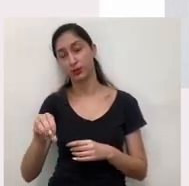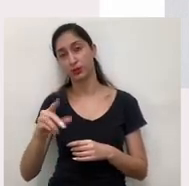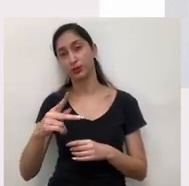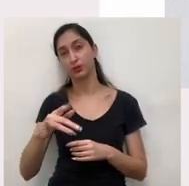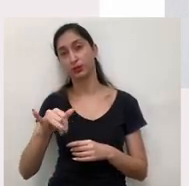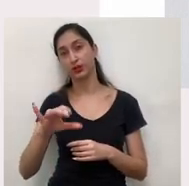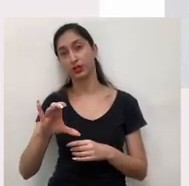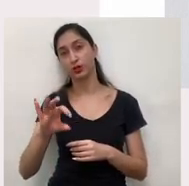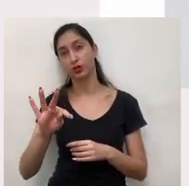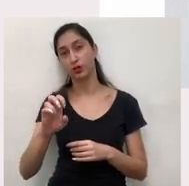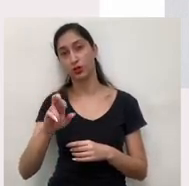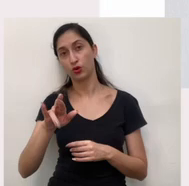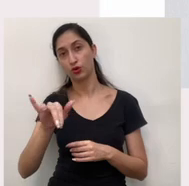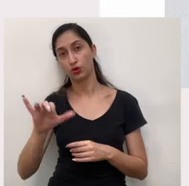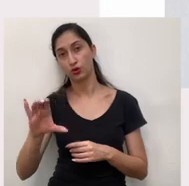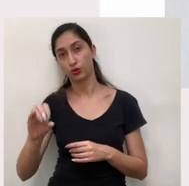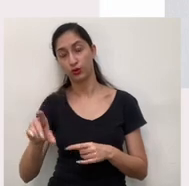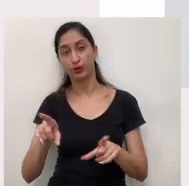lógica